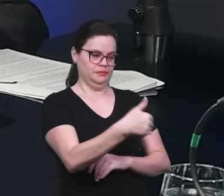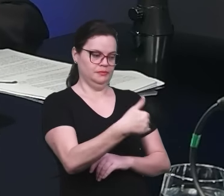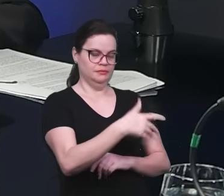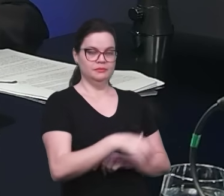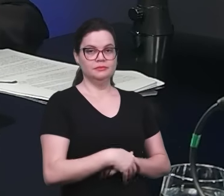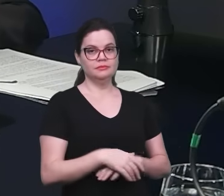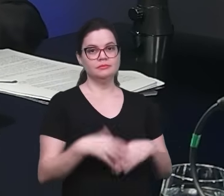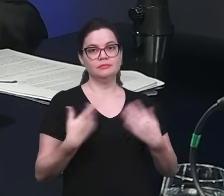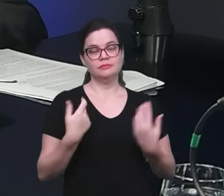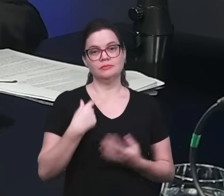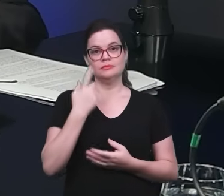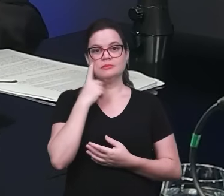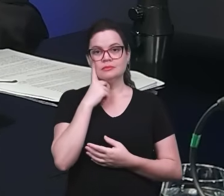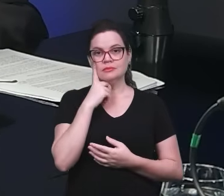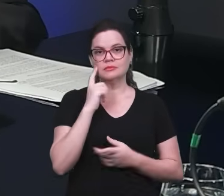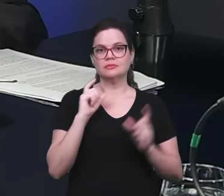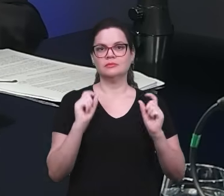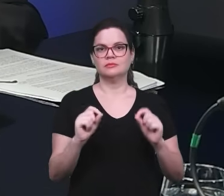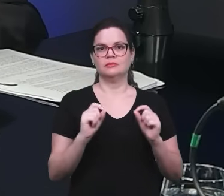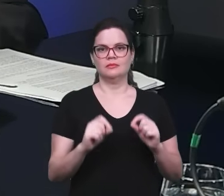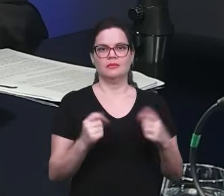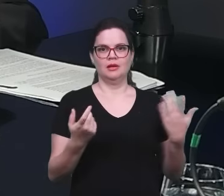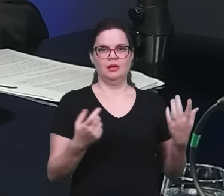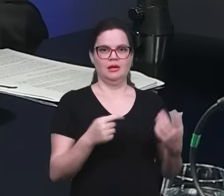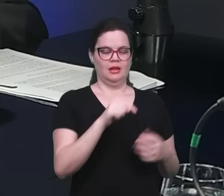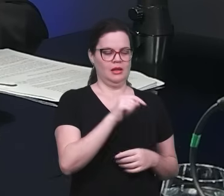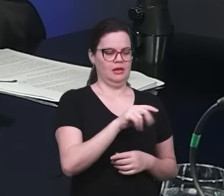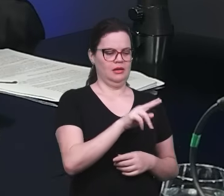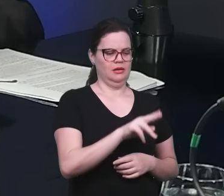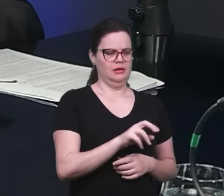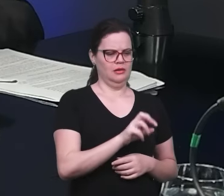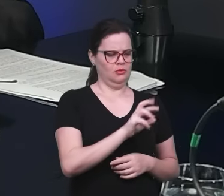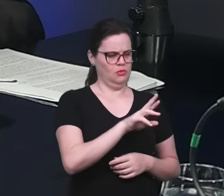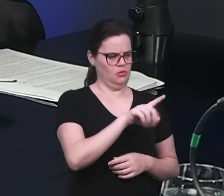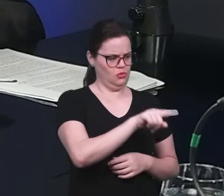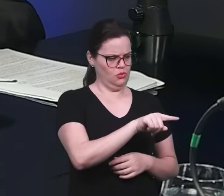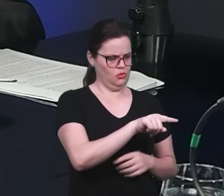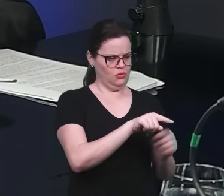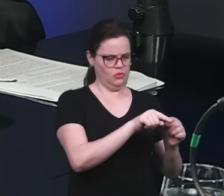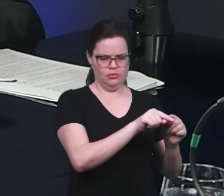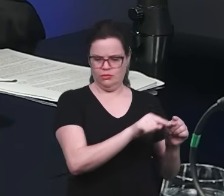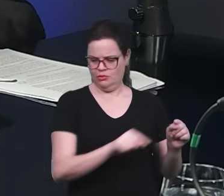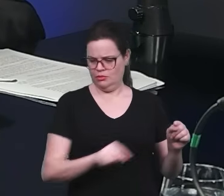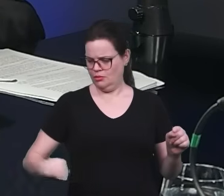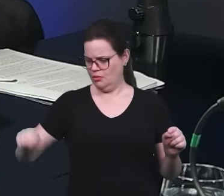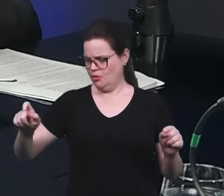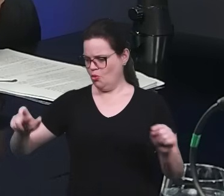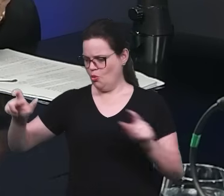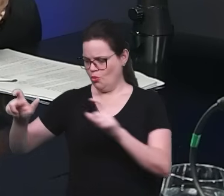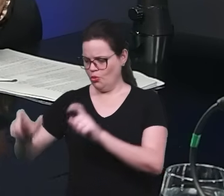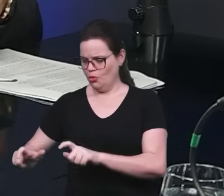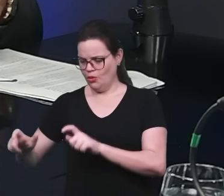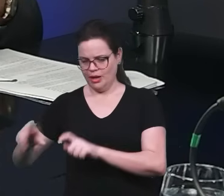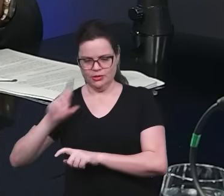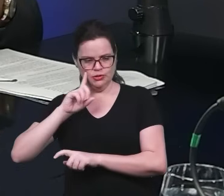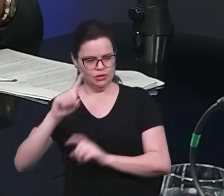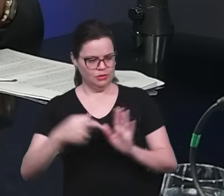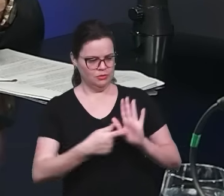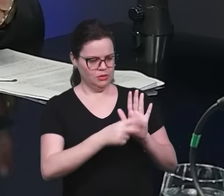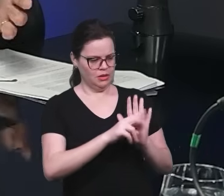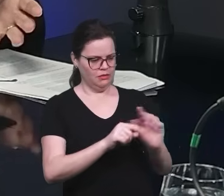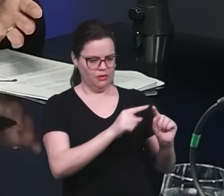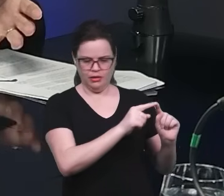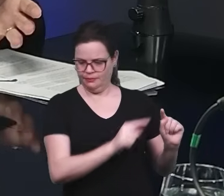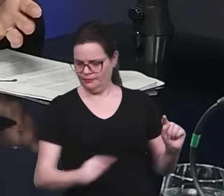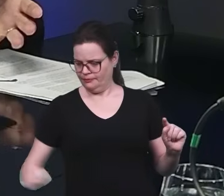gente olha a terra de Ur dos Caldeus e vai para uma terra que eu te mostrarei, há um caminho. E aí nós vemos o chamado quando o